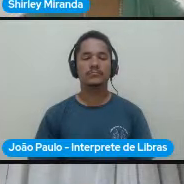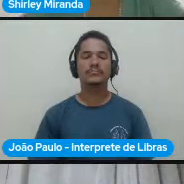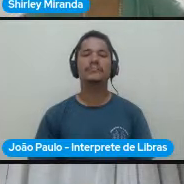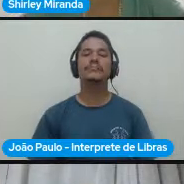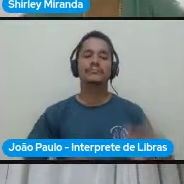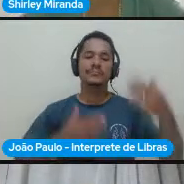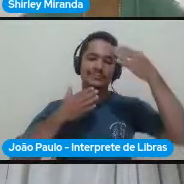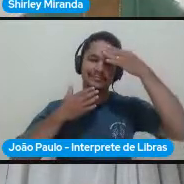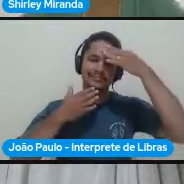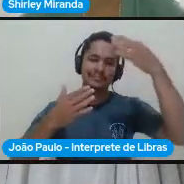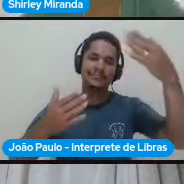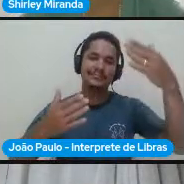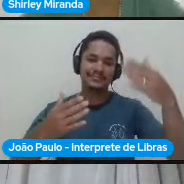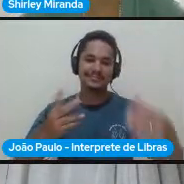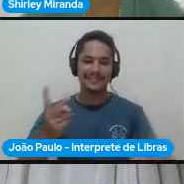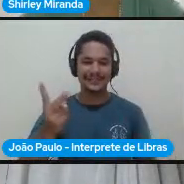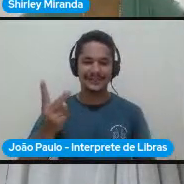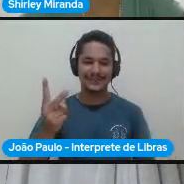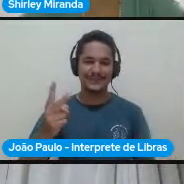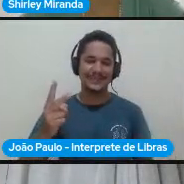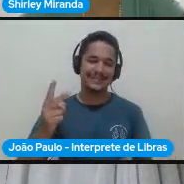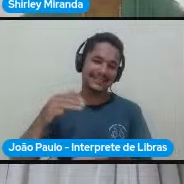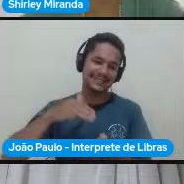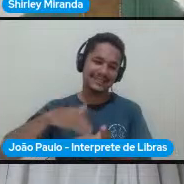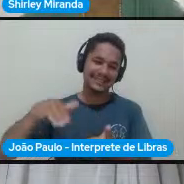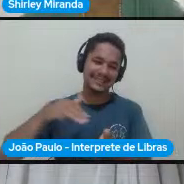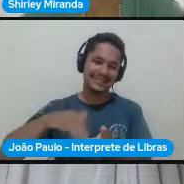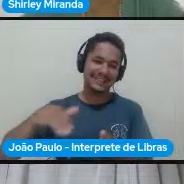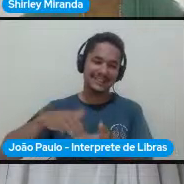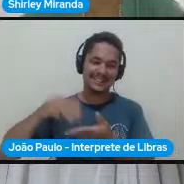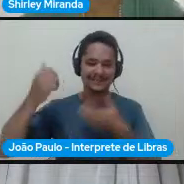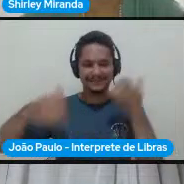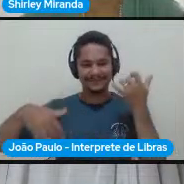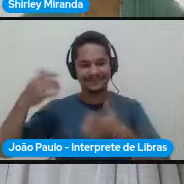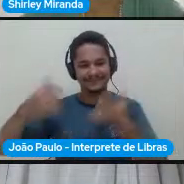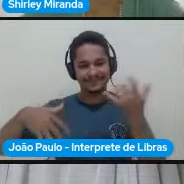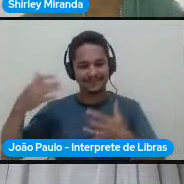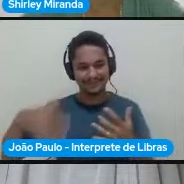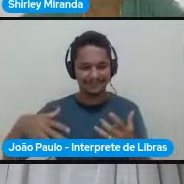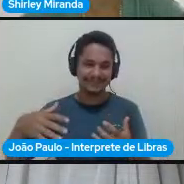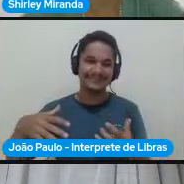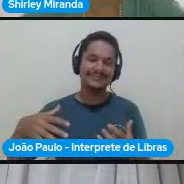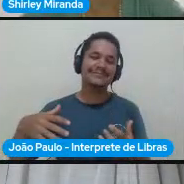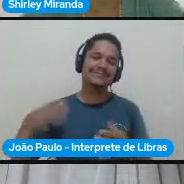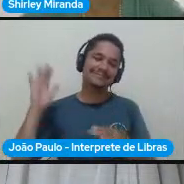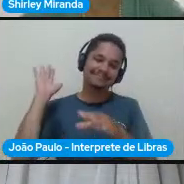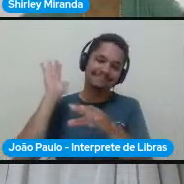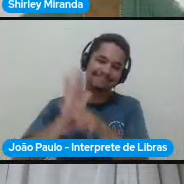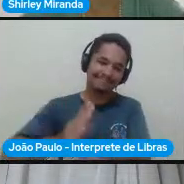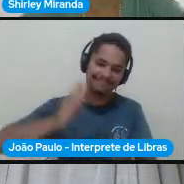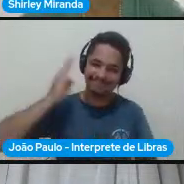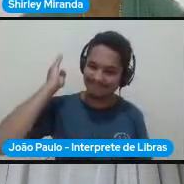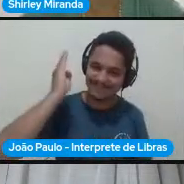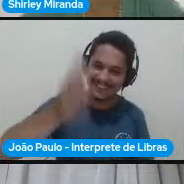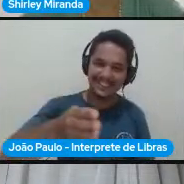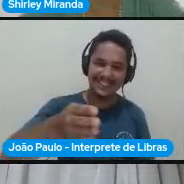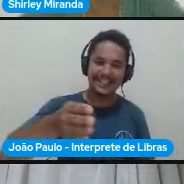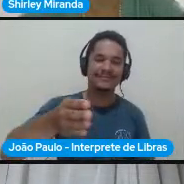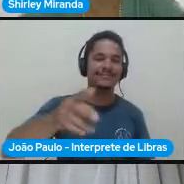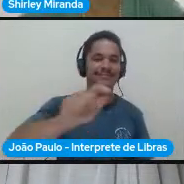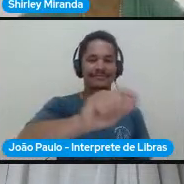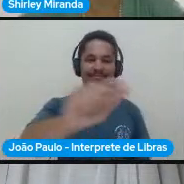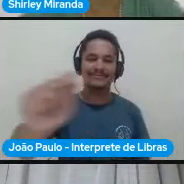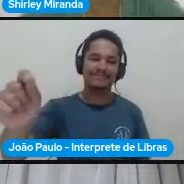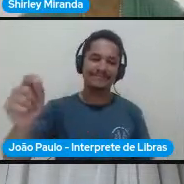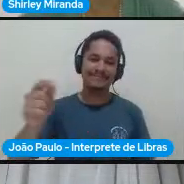Obrigada pelas nossas duas secretárias, a fala das nossas duas secretárias aí direto para os nossos estudantes, né? E aí eu vou convidar o